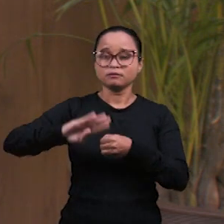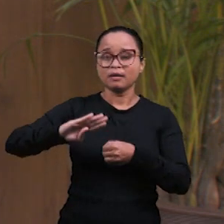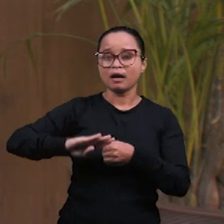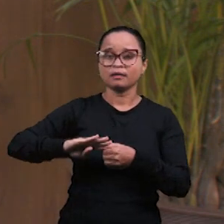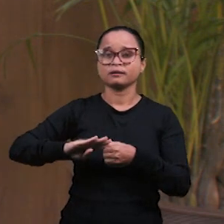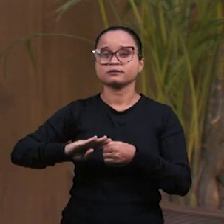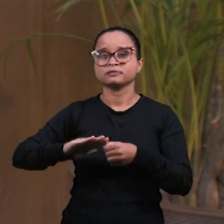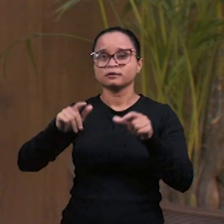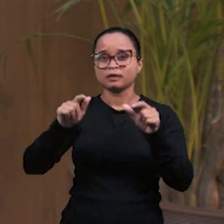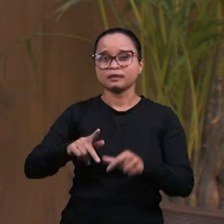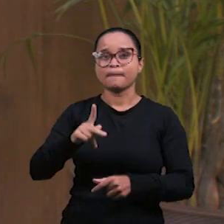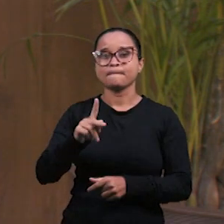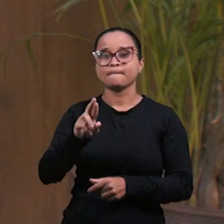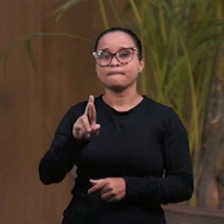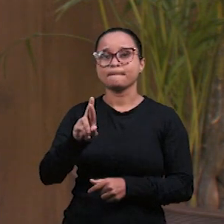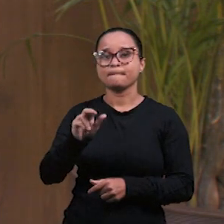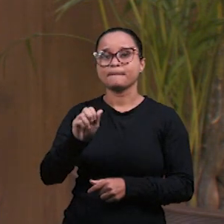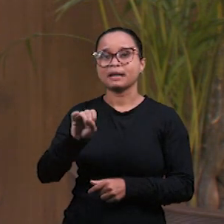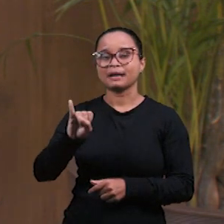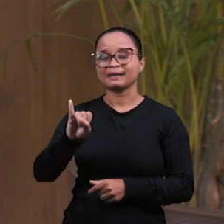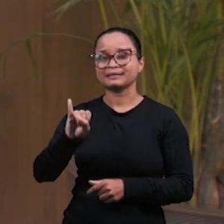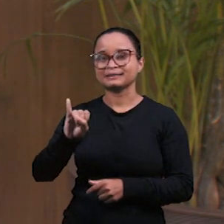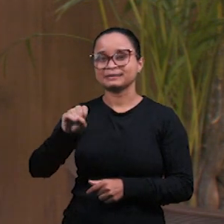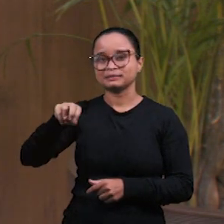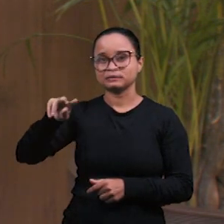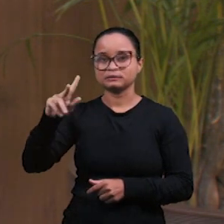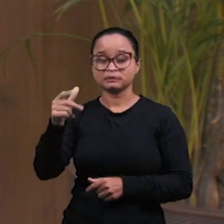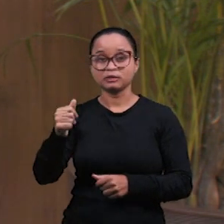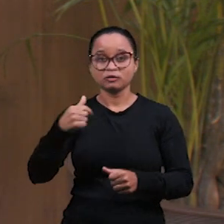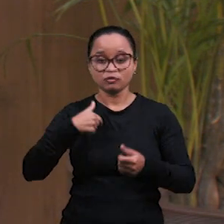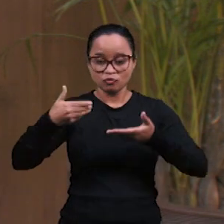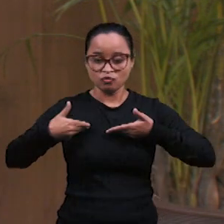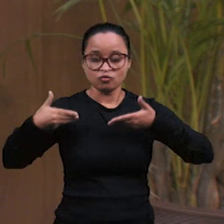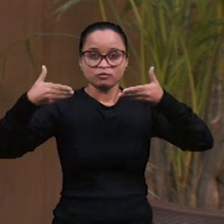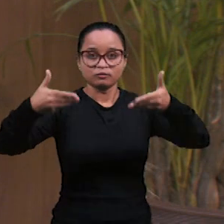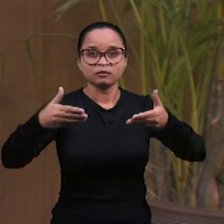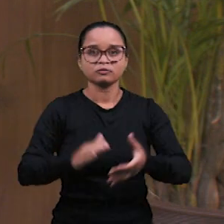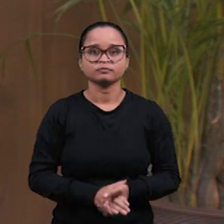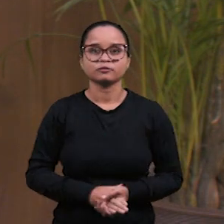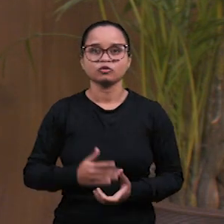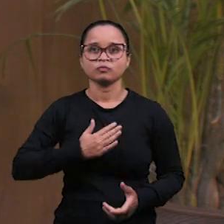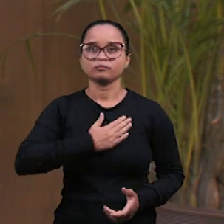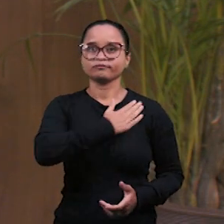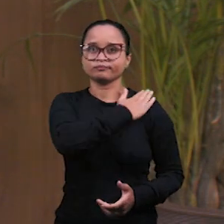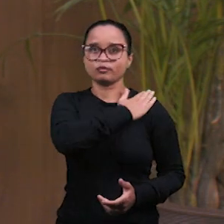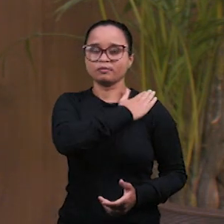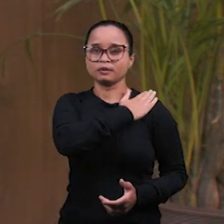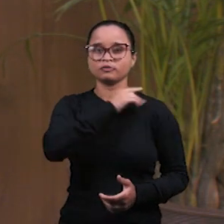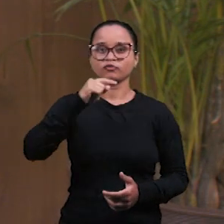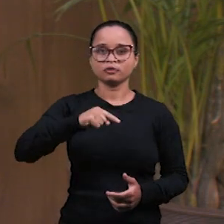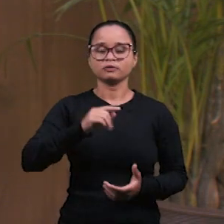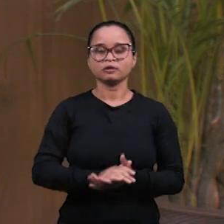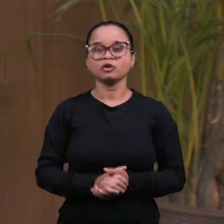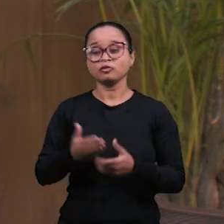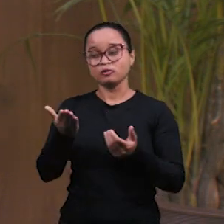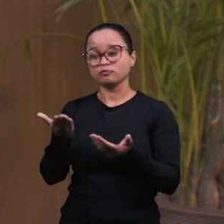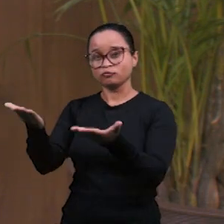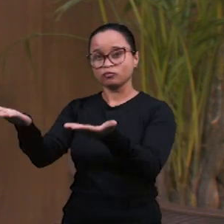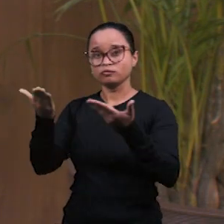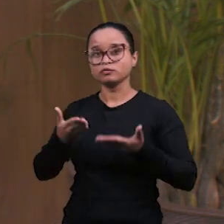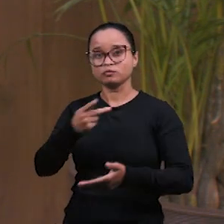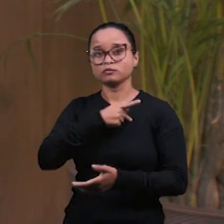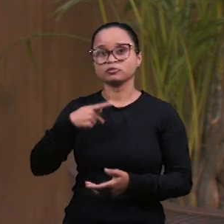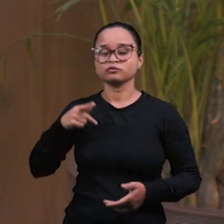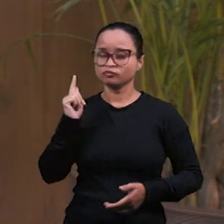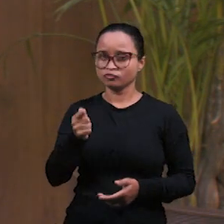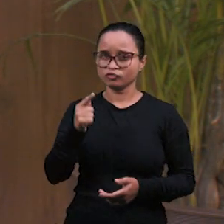de estar lá a convite do comandante desta unidade militar. Ele fez um convite ao pastor Gedeuti e pediu